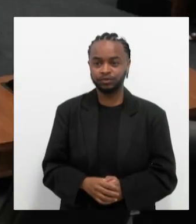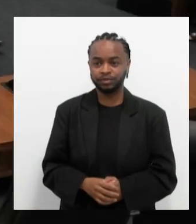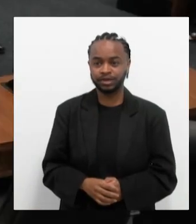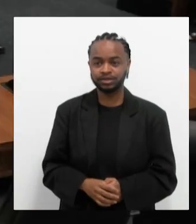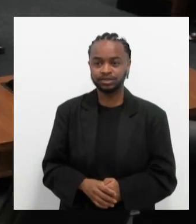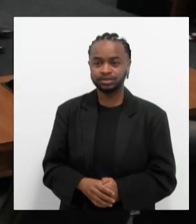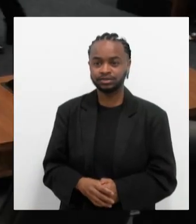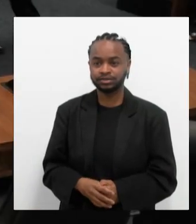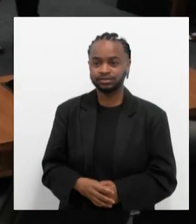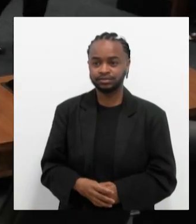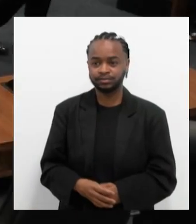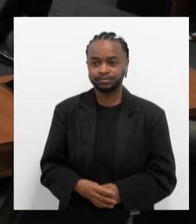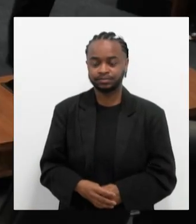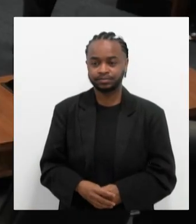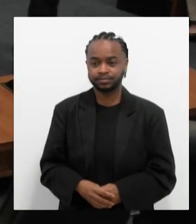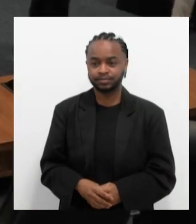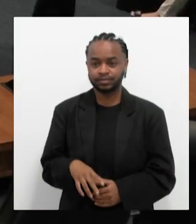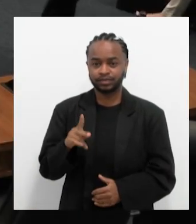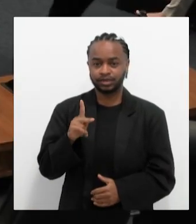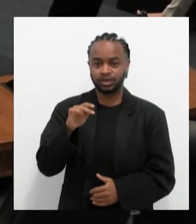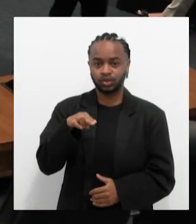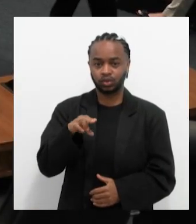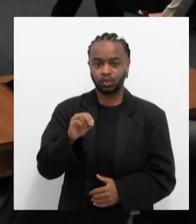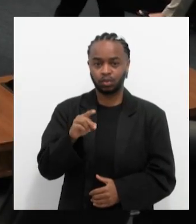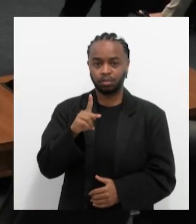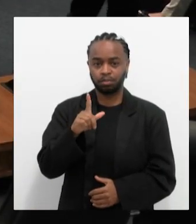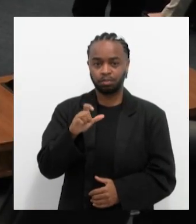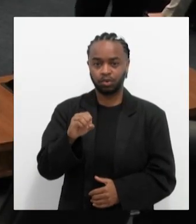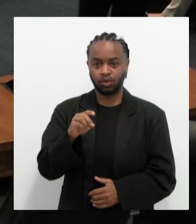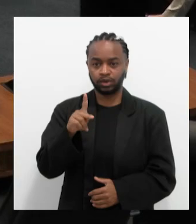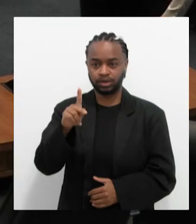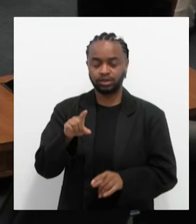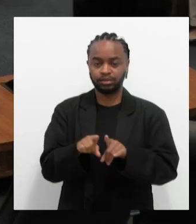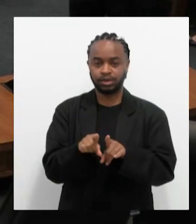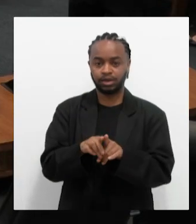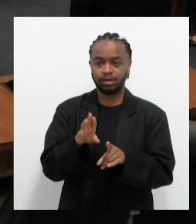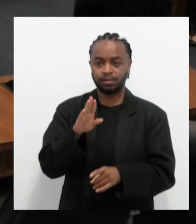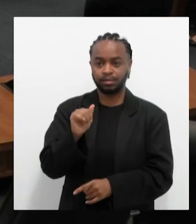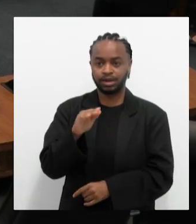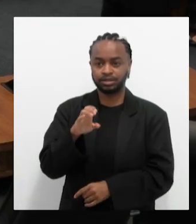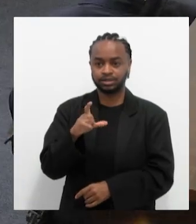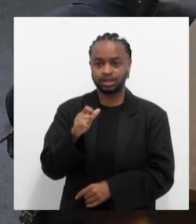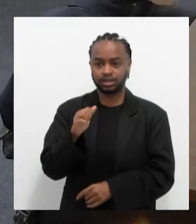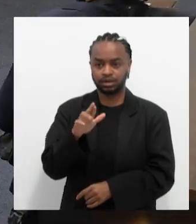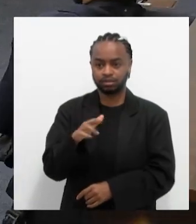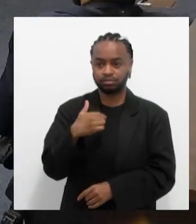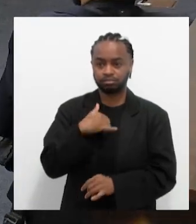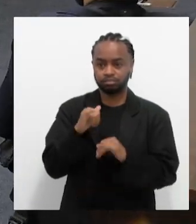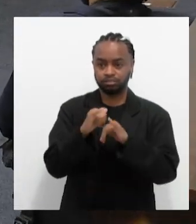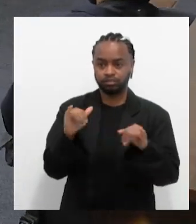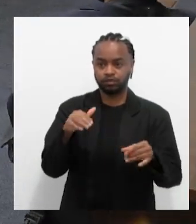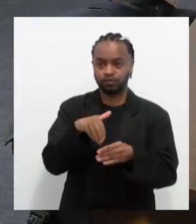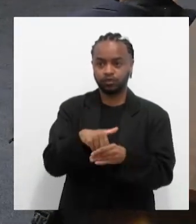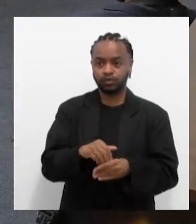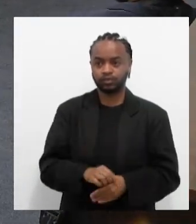Rodrigo Amorim, Deputado Quinocop, deputado Rodrigo Bacelar. Para declarar.